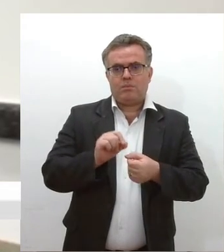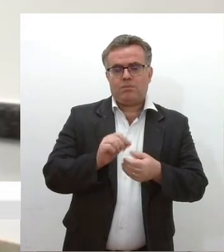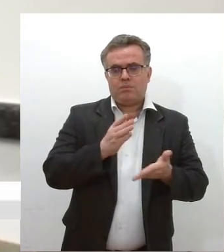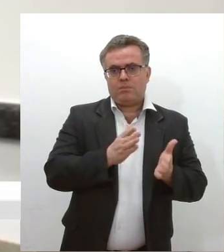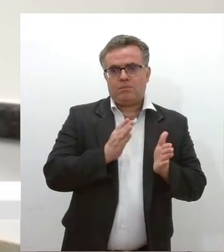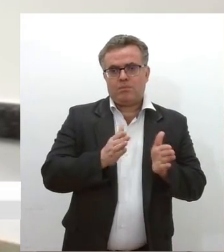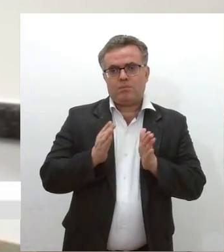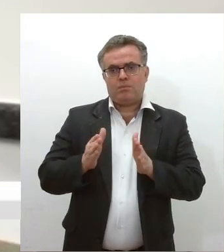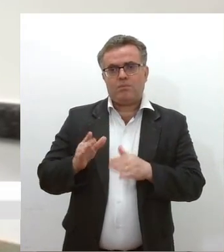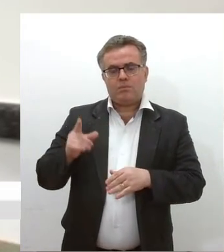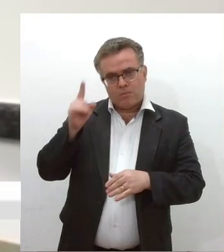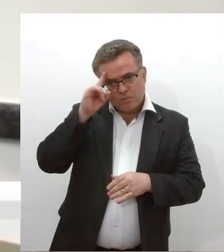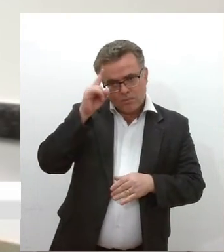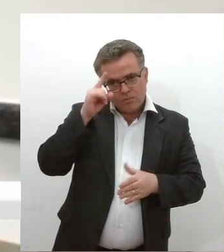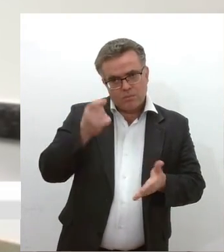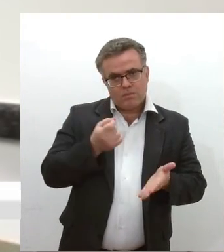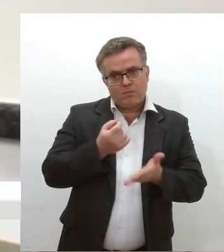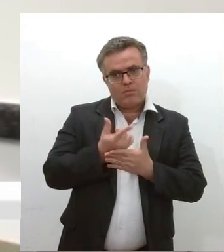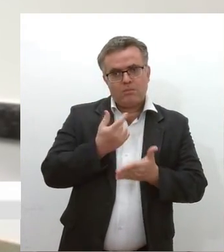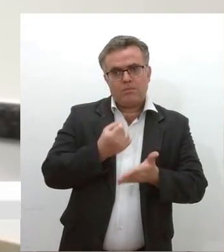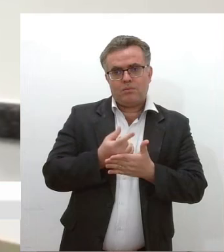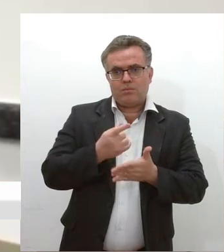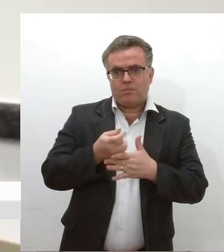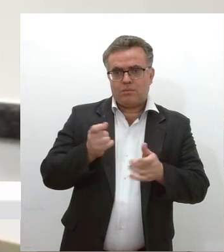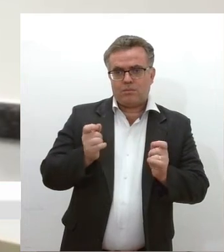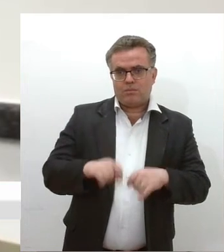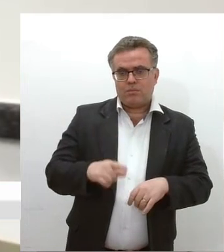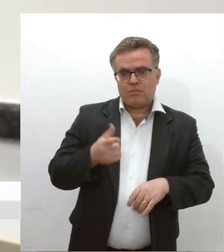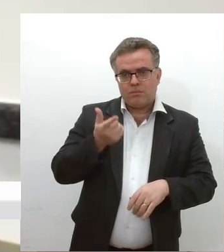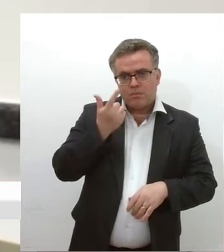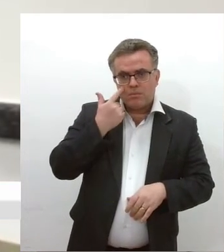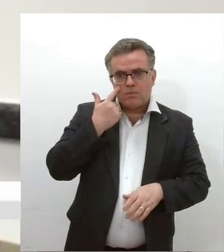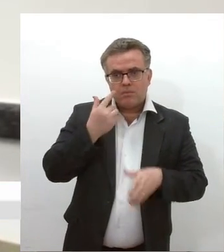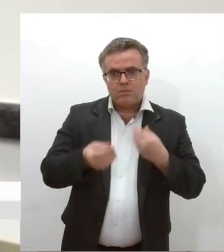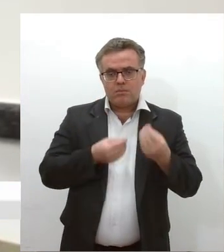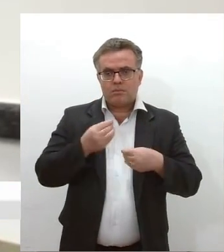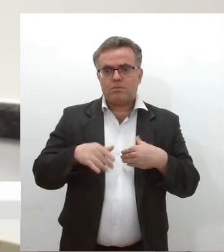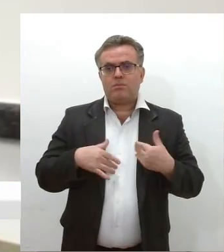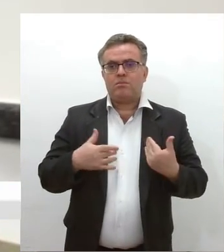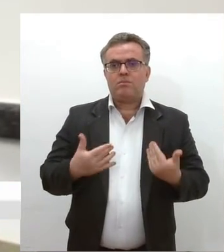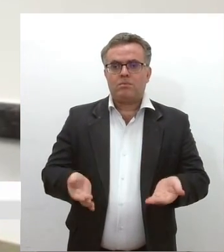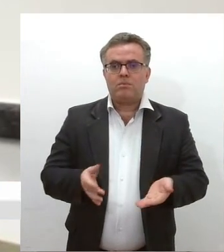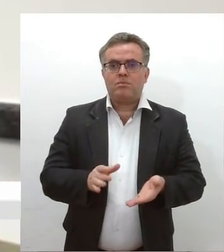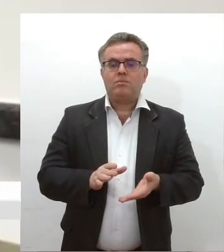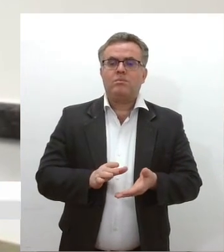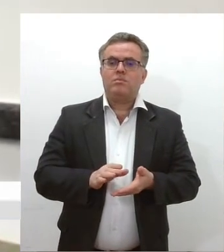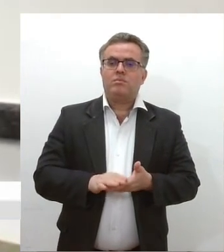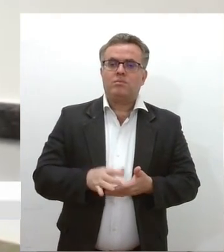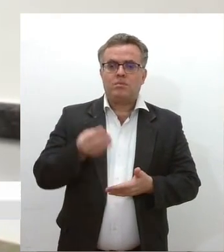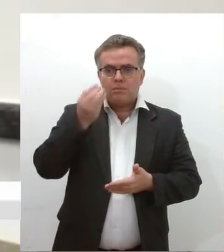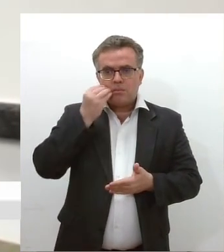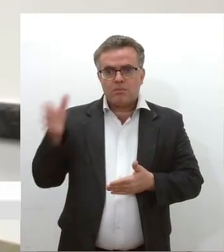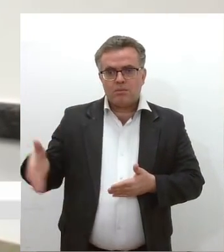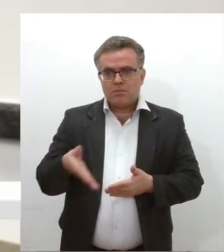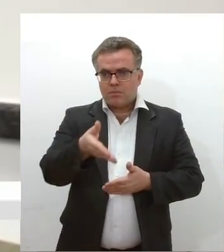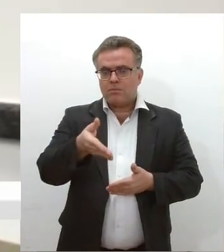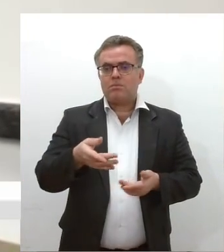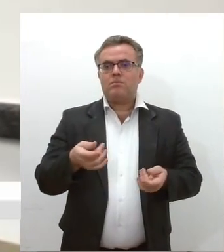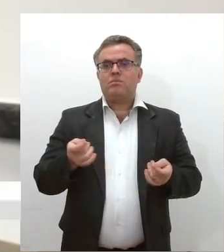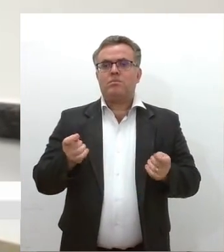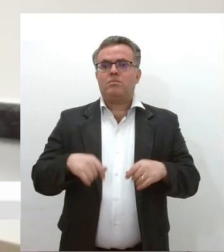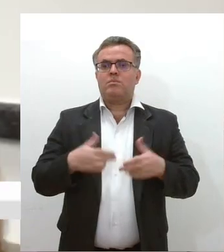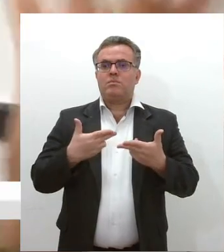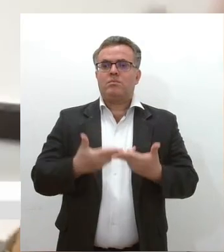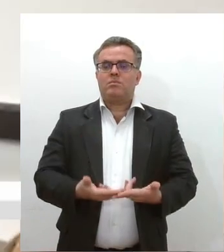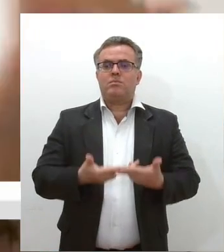os dias, compra as tirinhas e você consegue detectar quando está ovulando. Então, se você quiser fazer a tentativa, pode, mas se não, você tenha paciência que